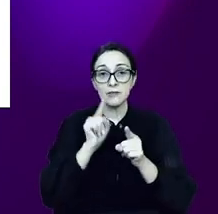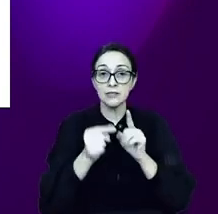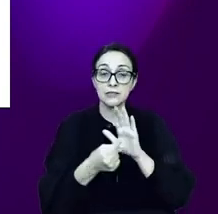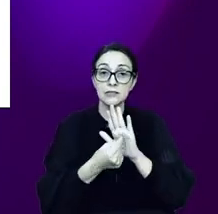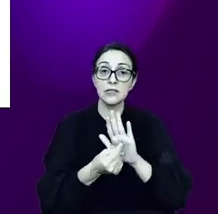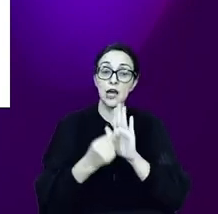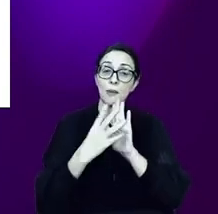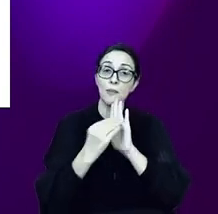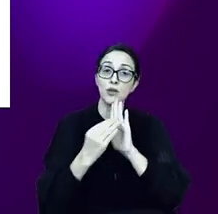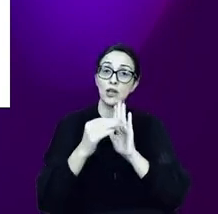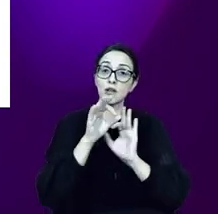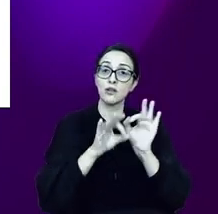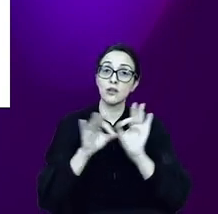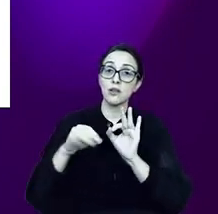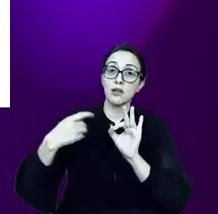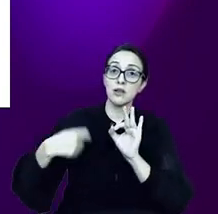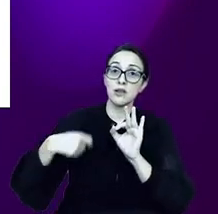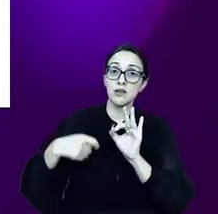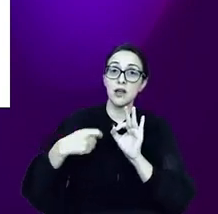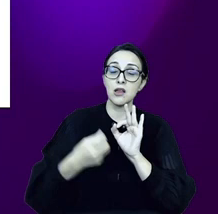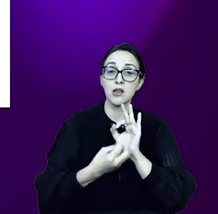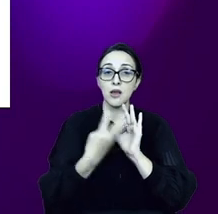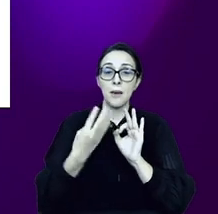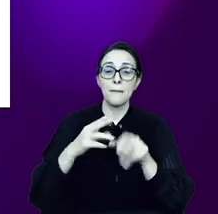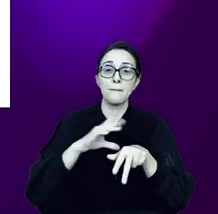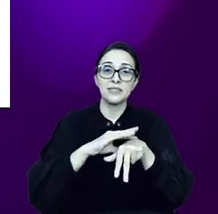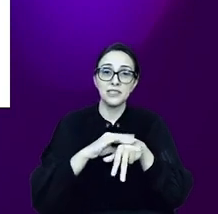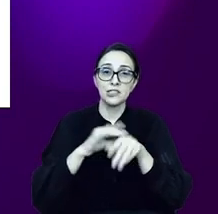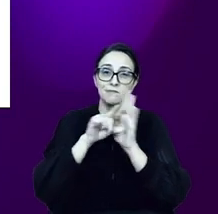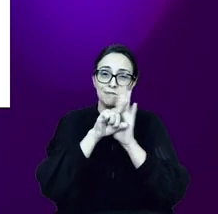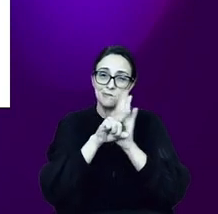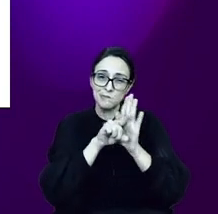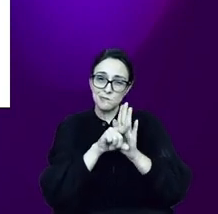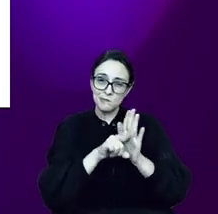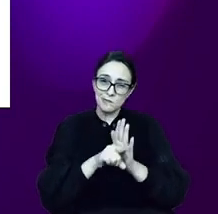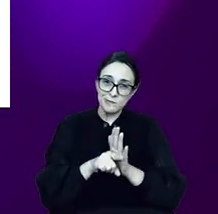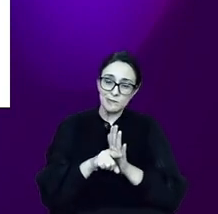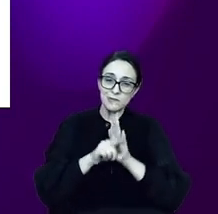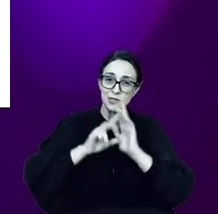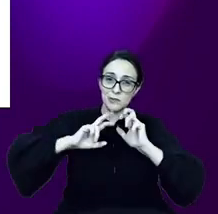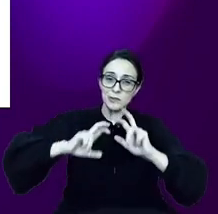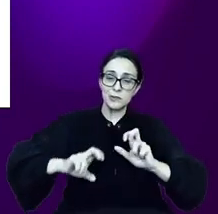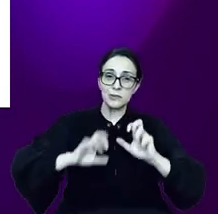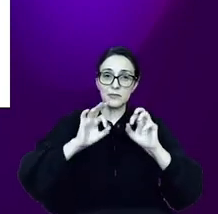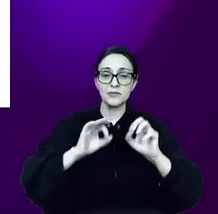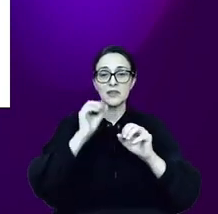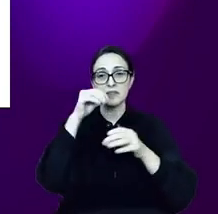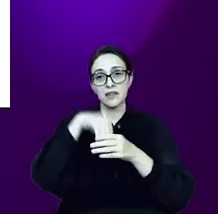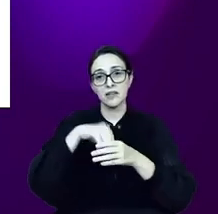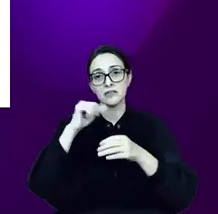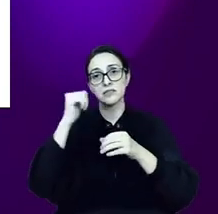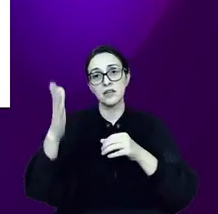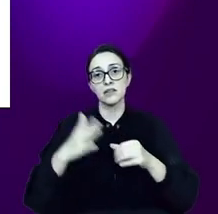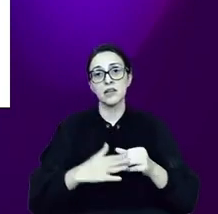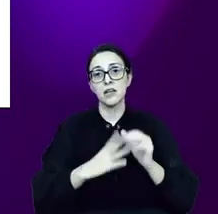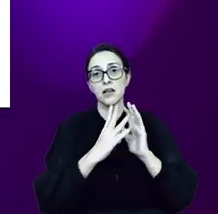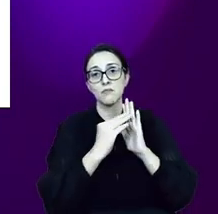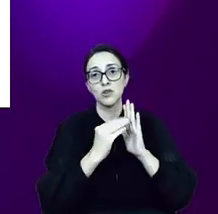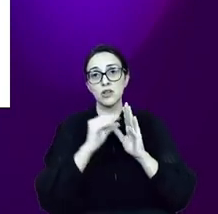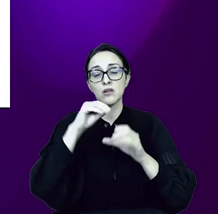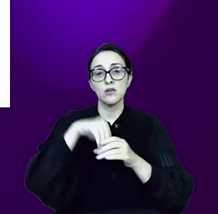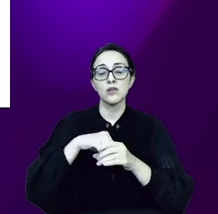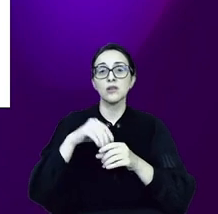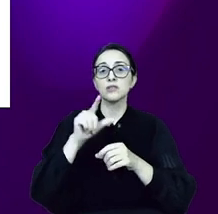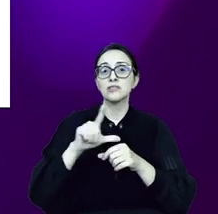desses modelos é necessário realmente ter um grande número de pacientes e uma análise de validade interna e externa. E os dois principais modelos disponíveis na